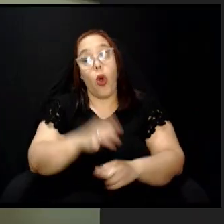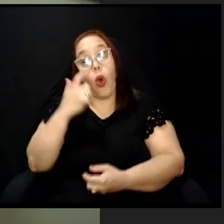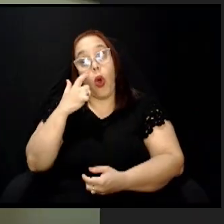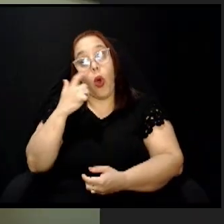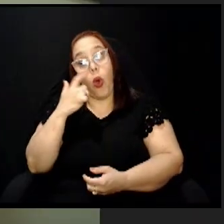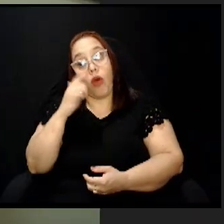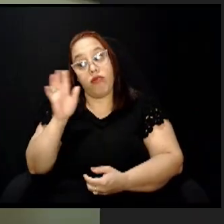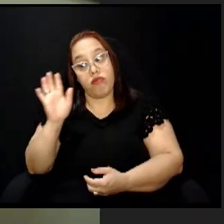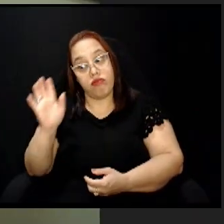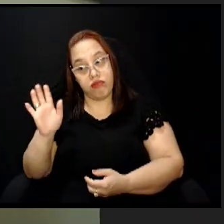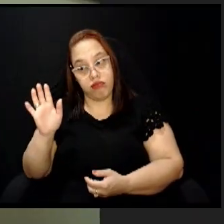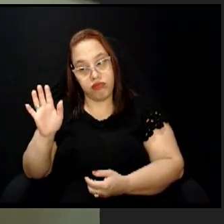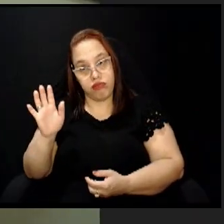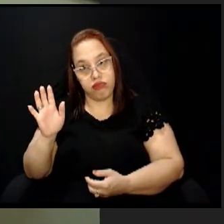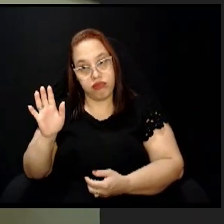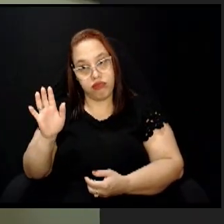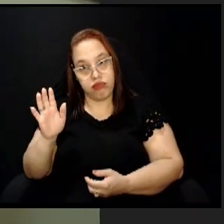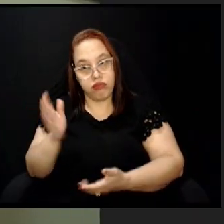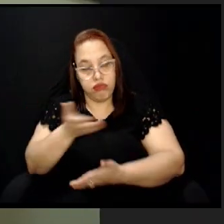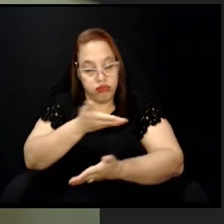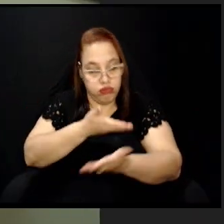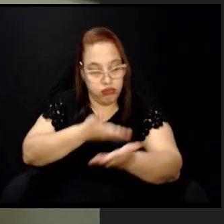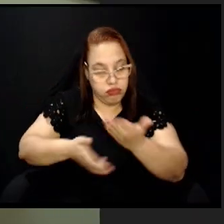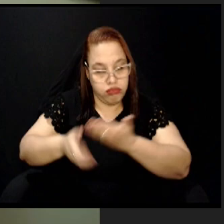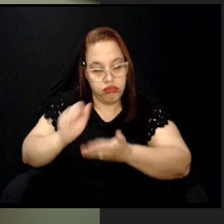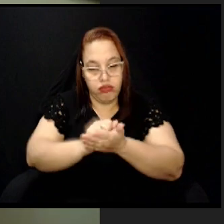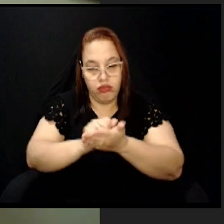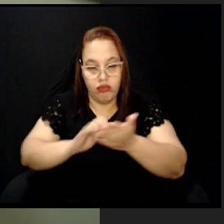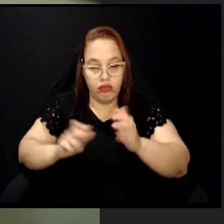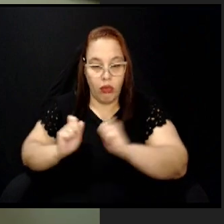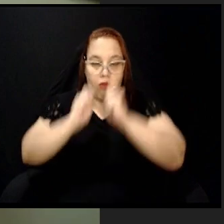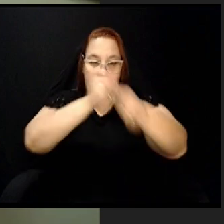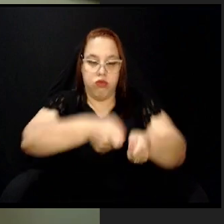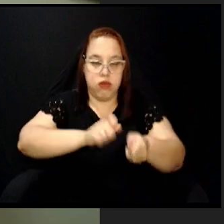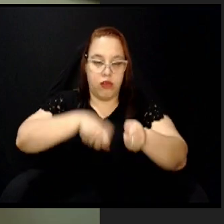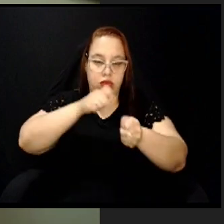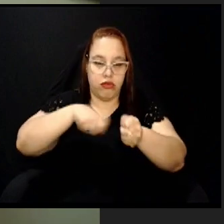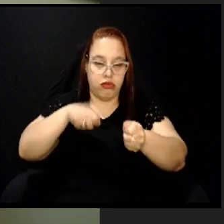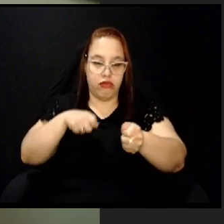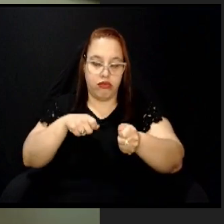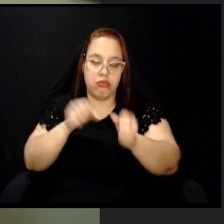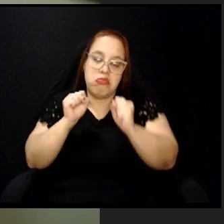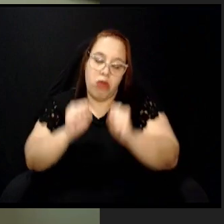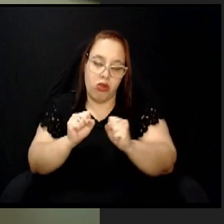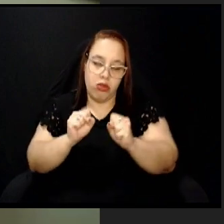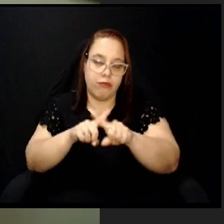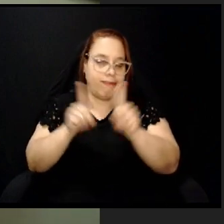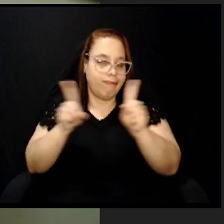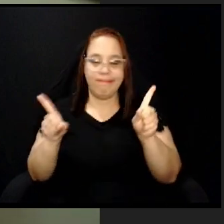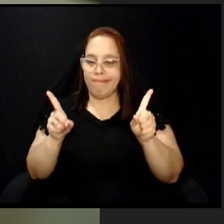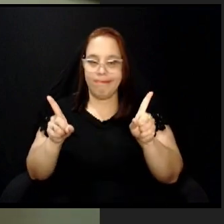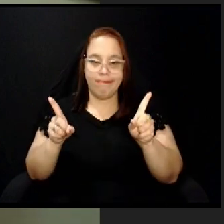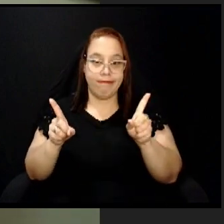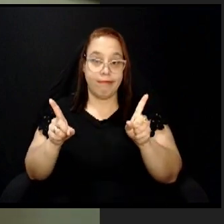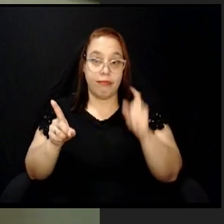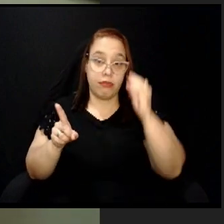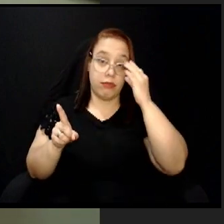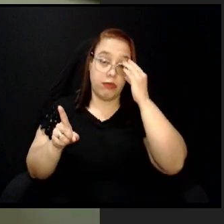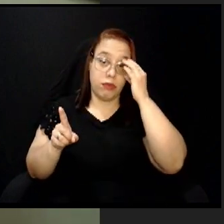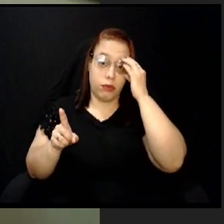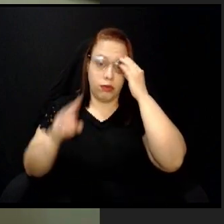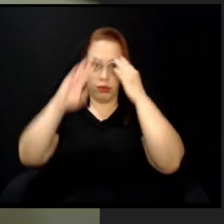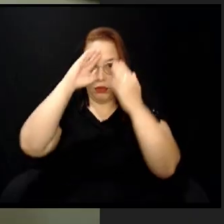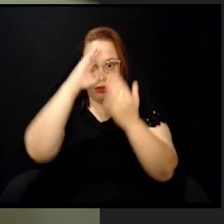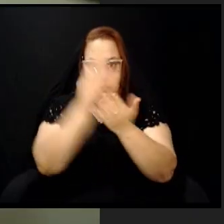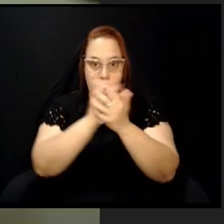Olha, a interação com a atividade pesqueira pode levar, sim, a isso. Mas não necessariamente deles, eu acredito,